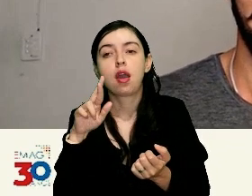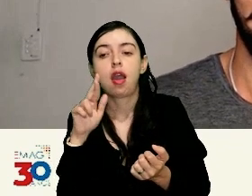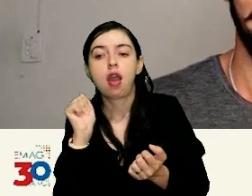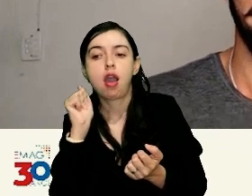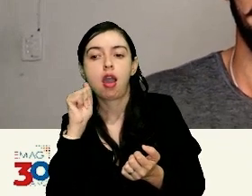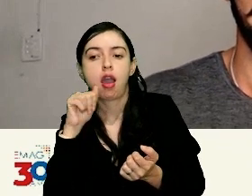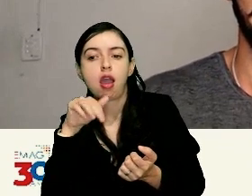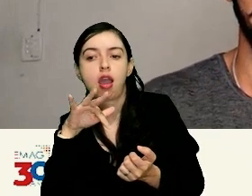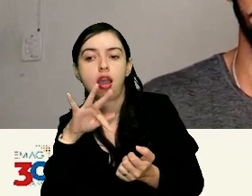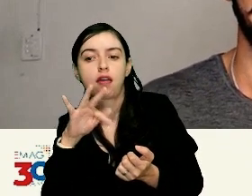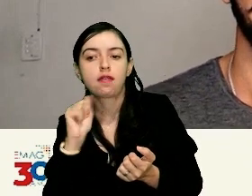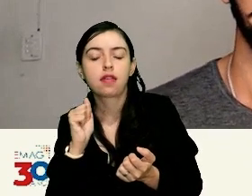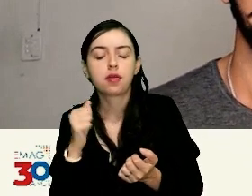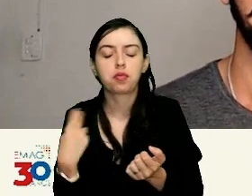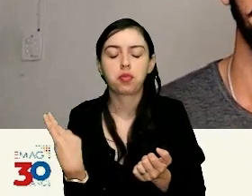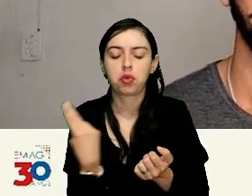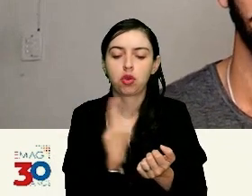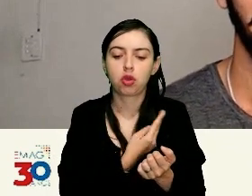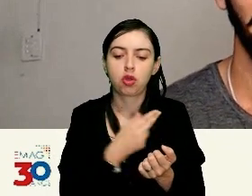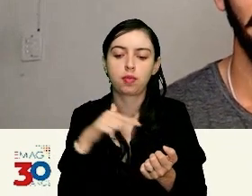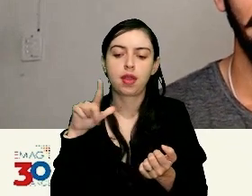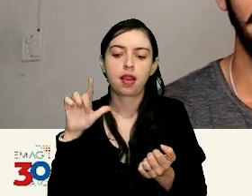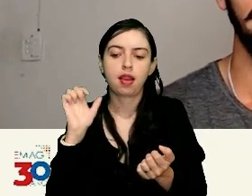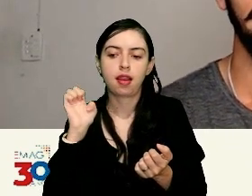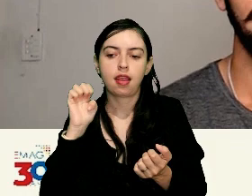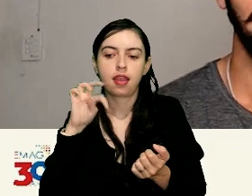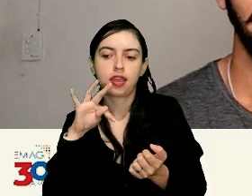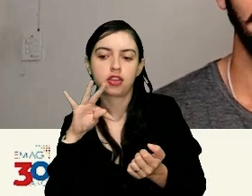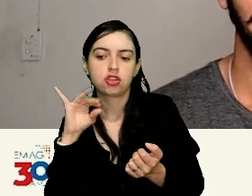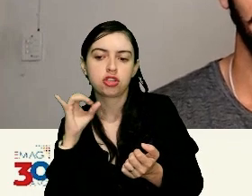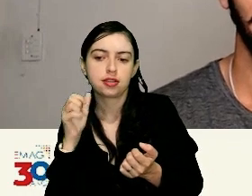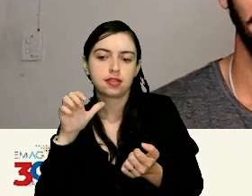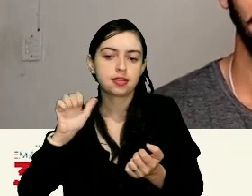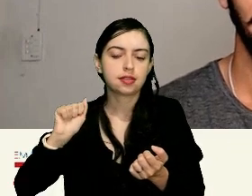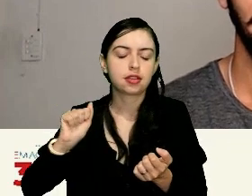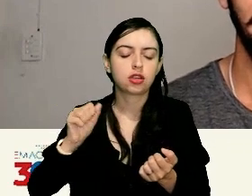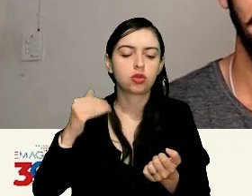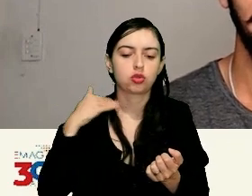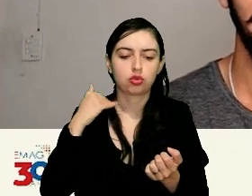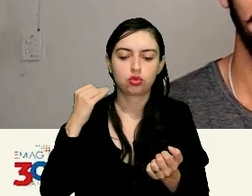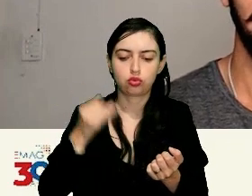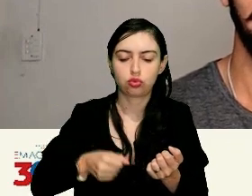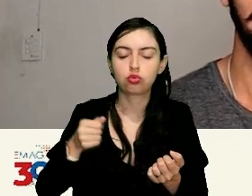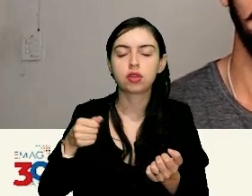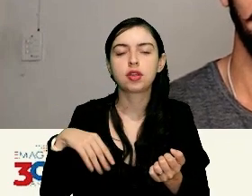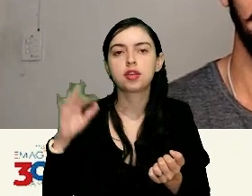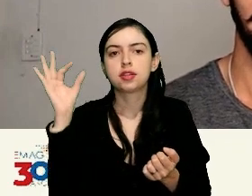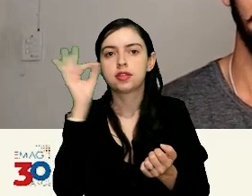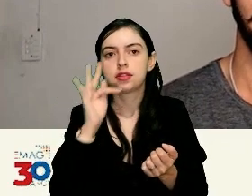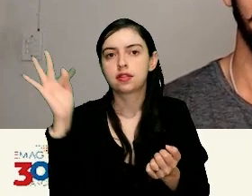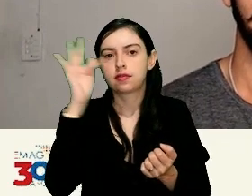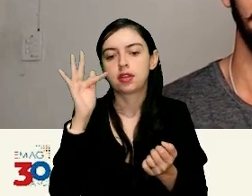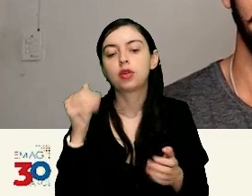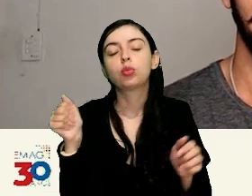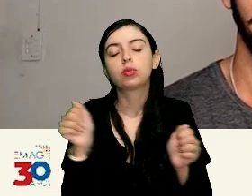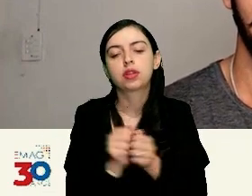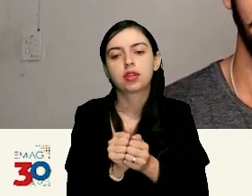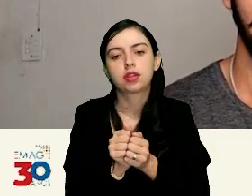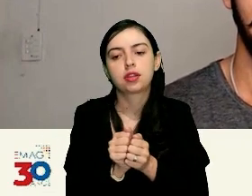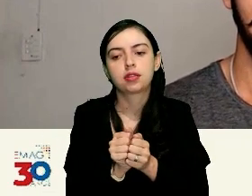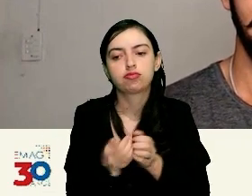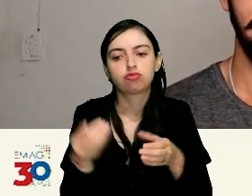é Letícia, eu sou juíza federal, eu também sou membro da Comissão de Equidade de